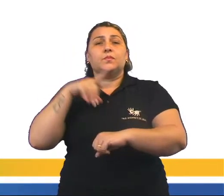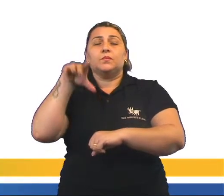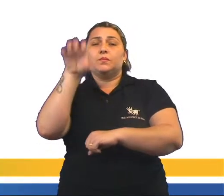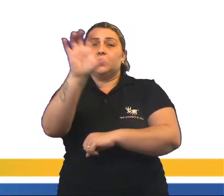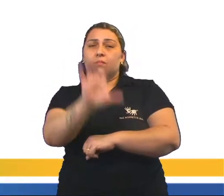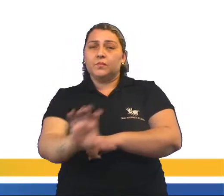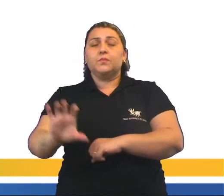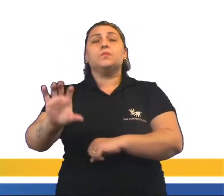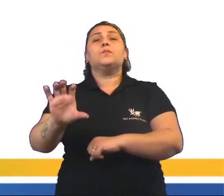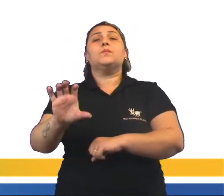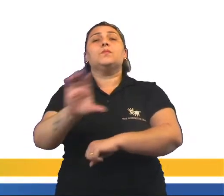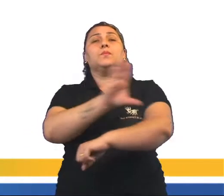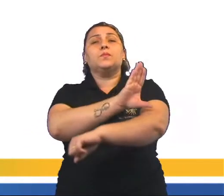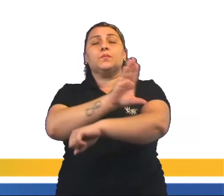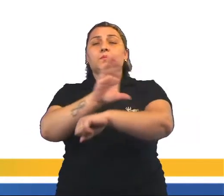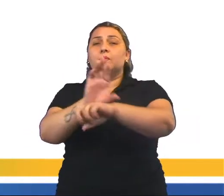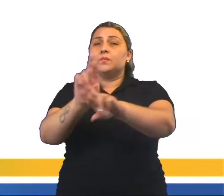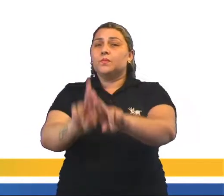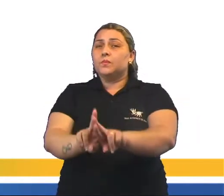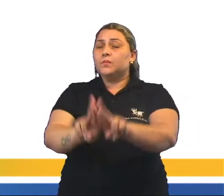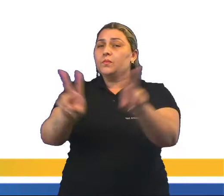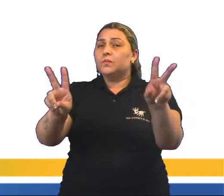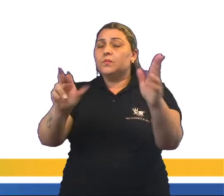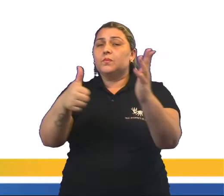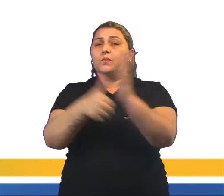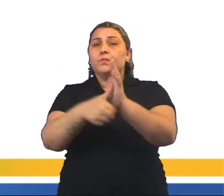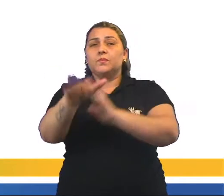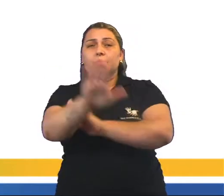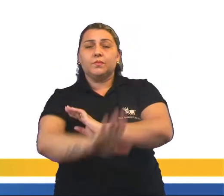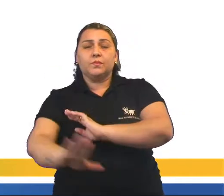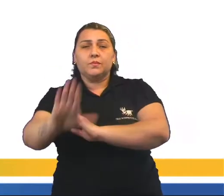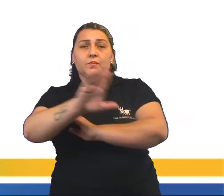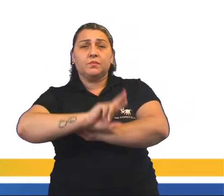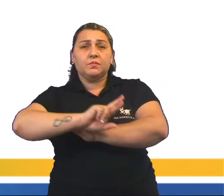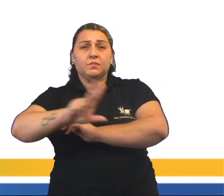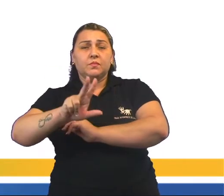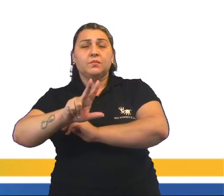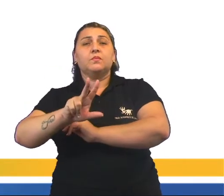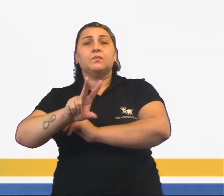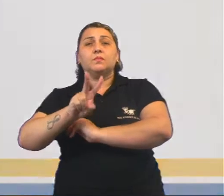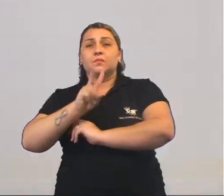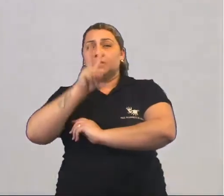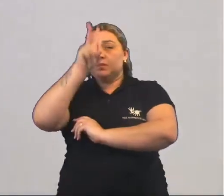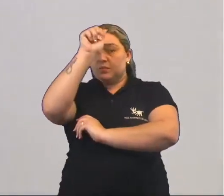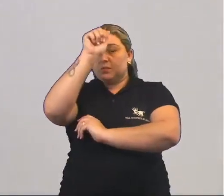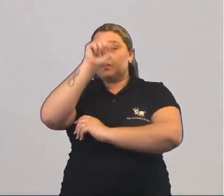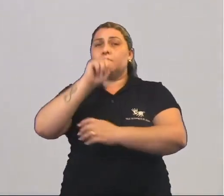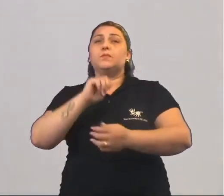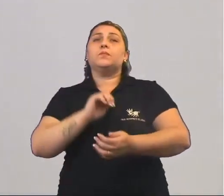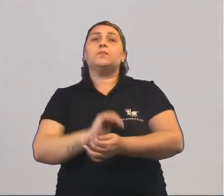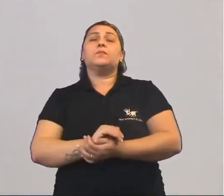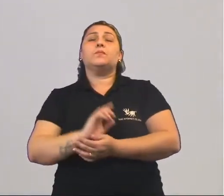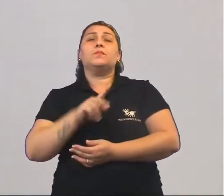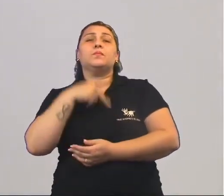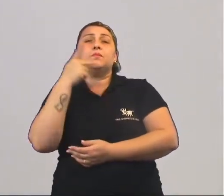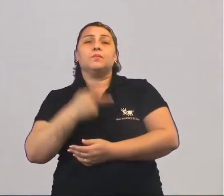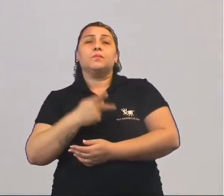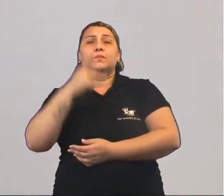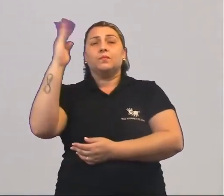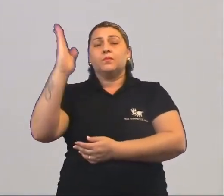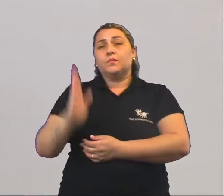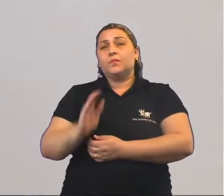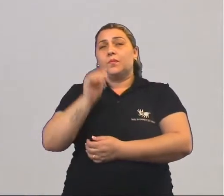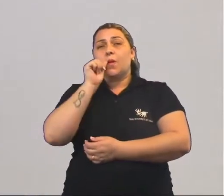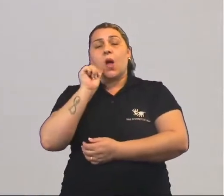com culturas tão distintas que a identidade nacional não é muito forte. Quando a gente fala do Brasil,